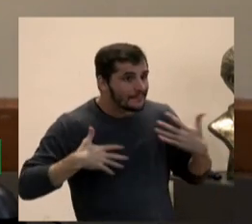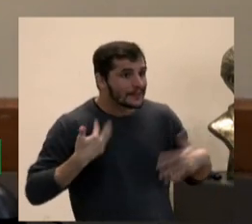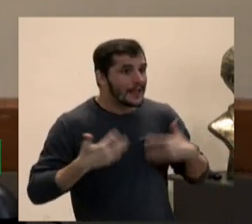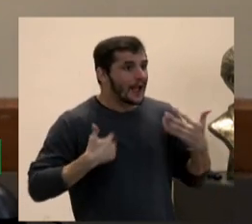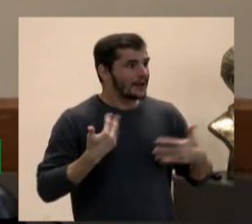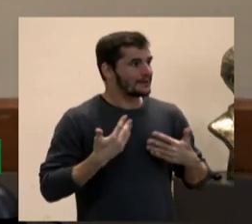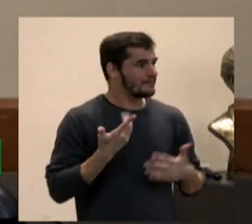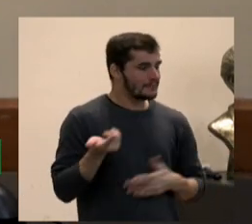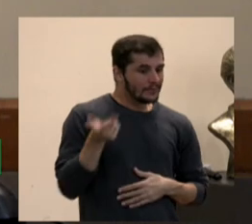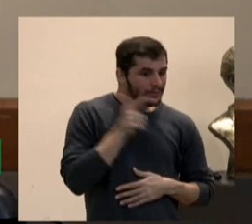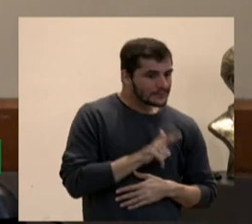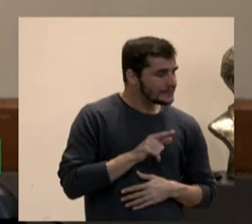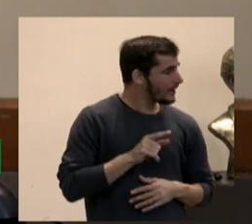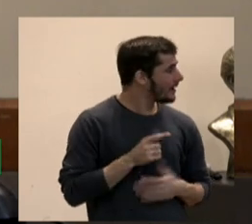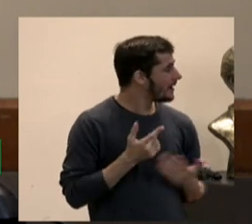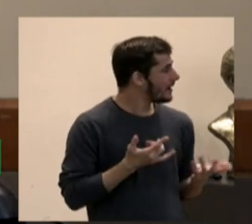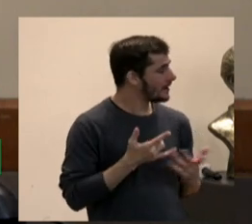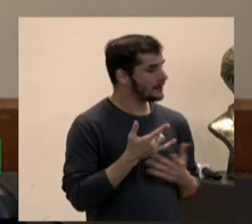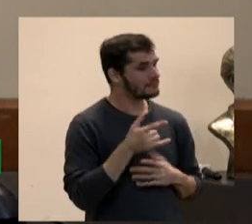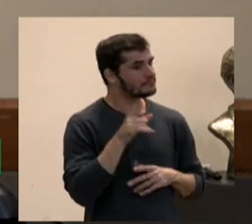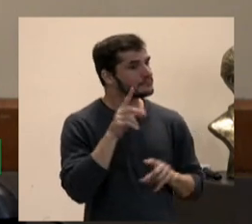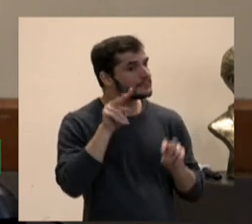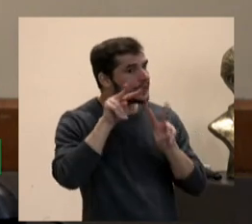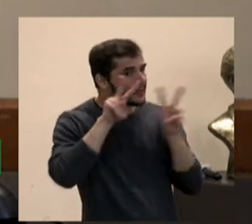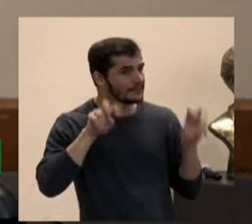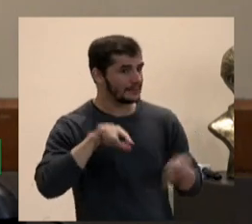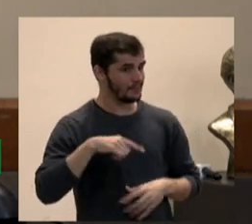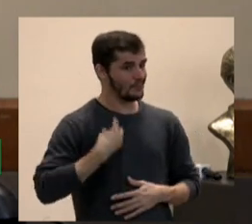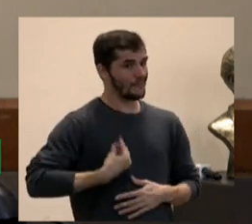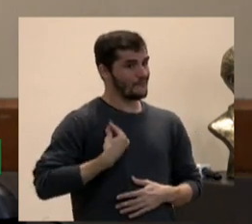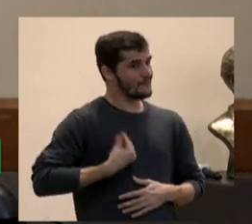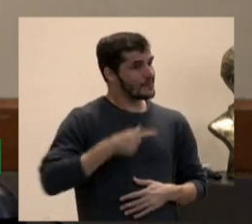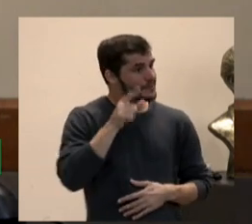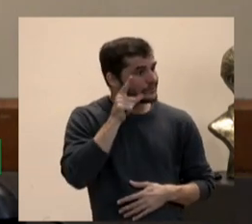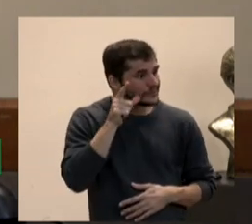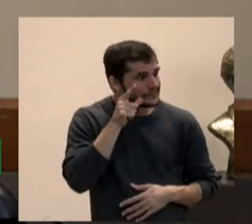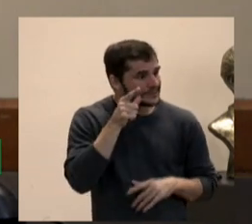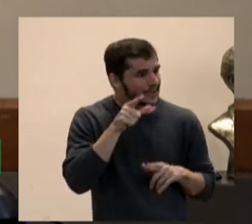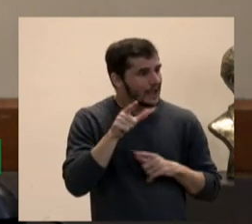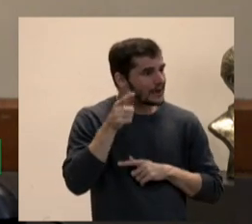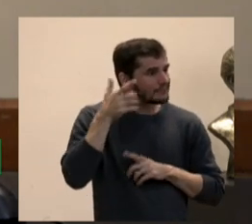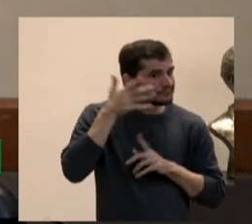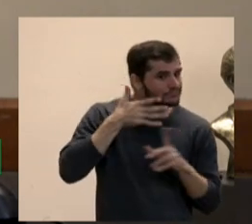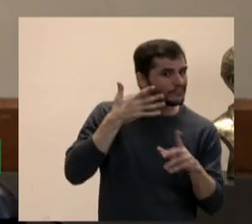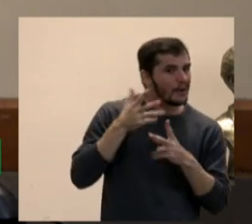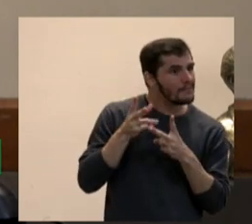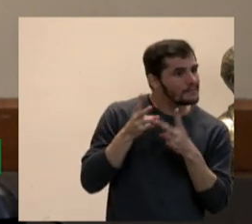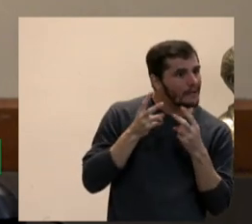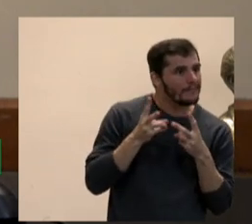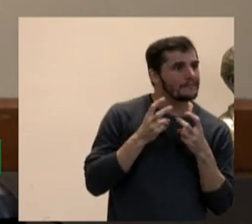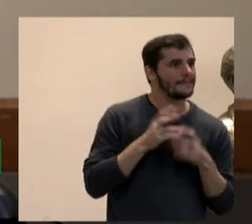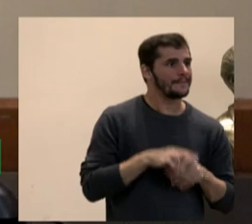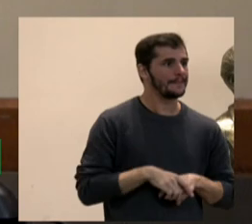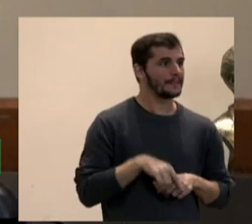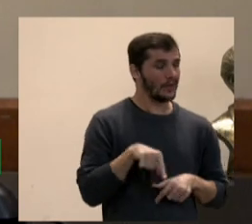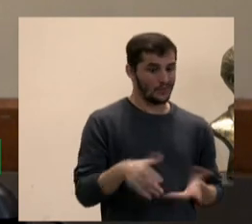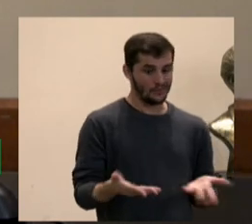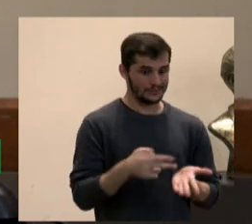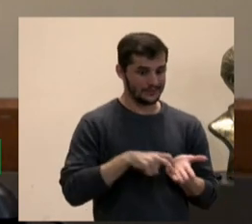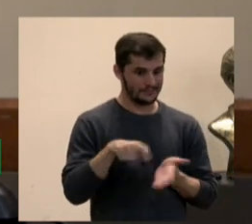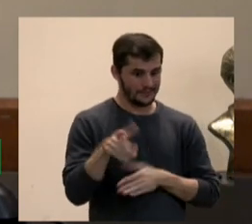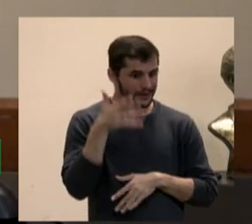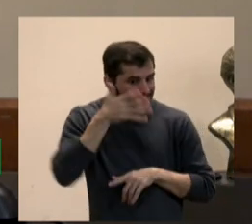quando a gente escuta a deputada hoje pela manhã fazendo aqui o